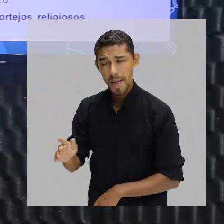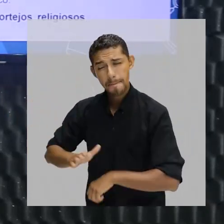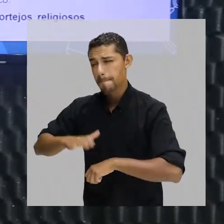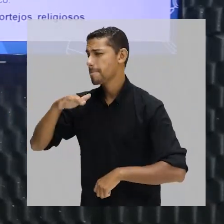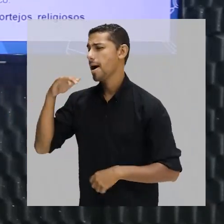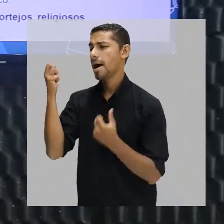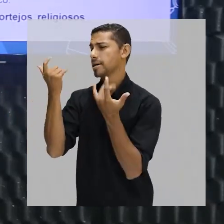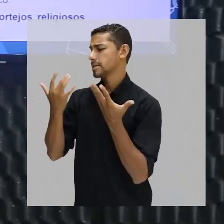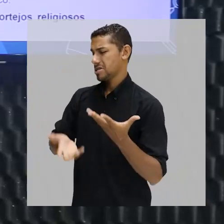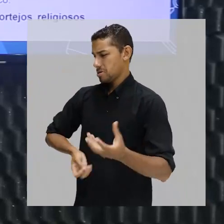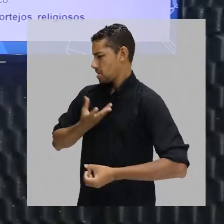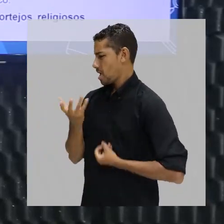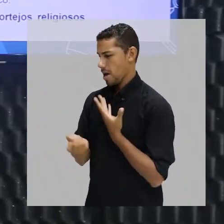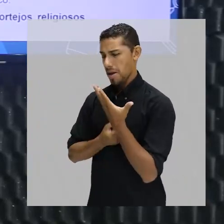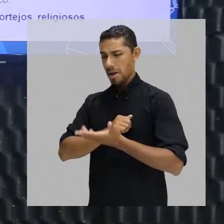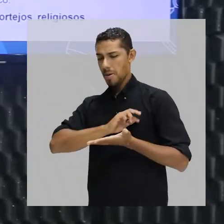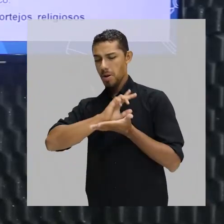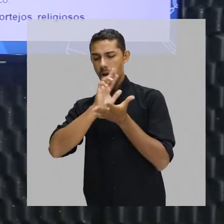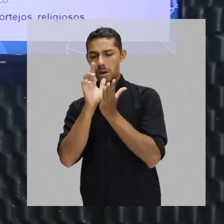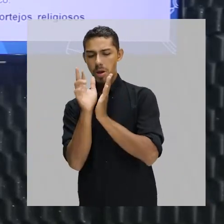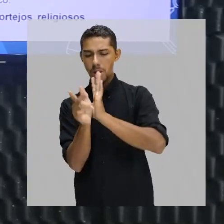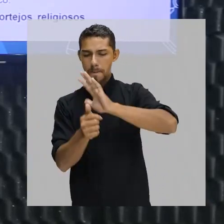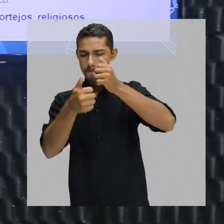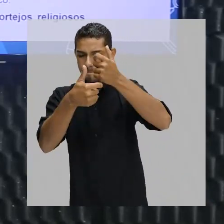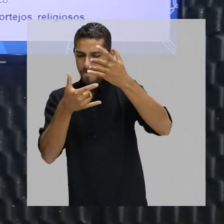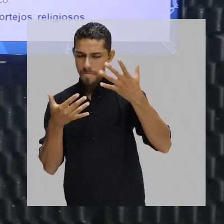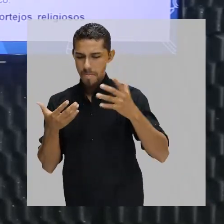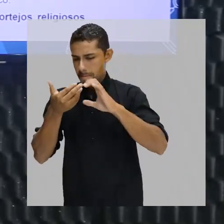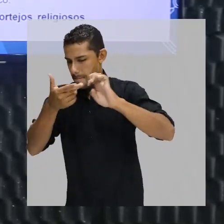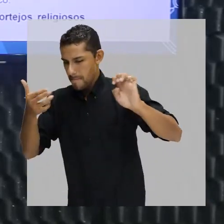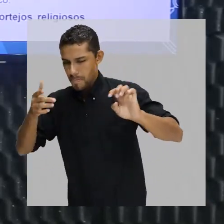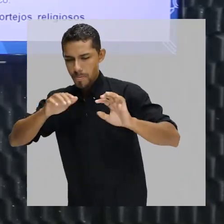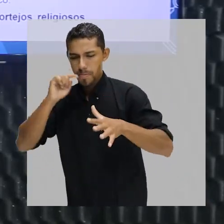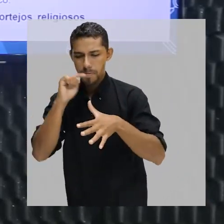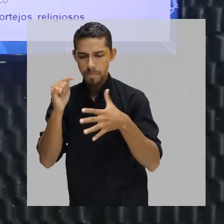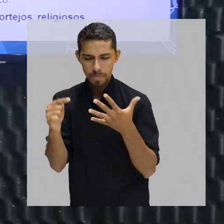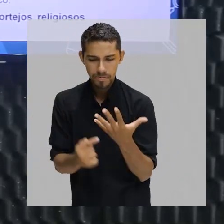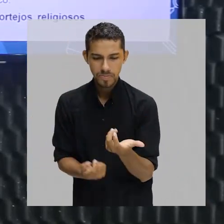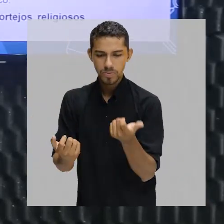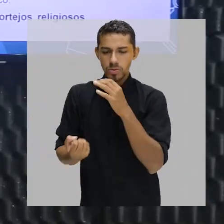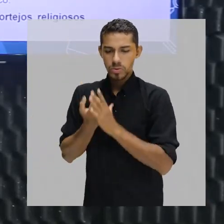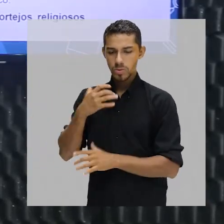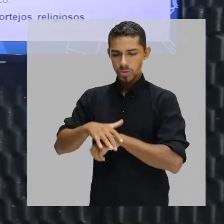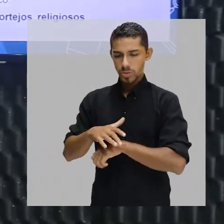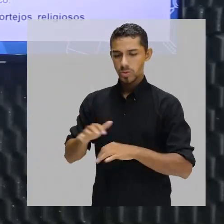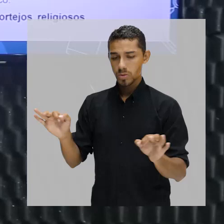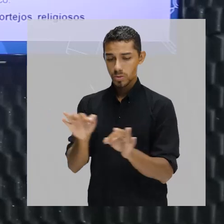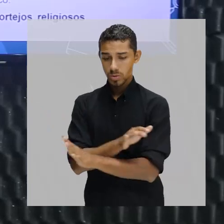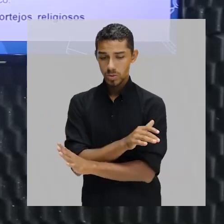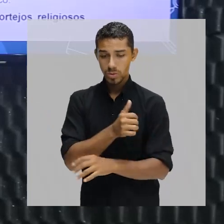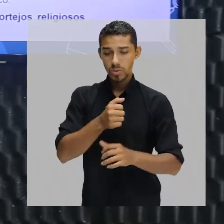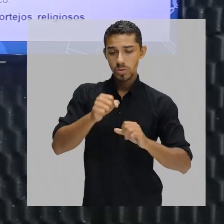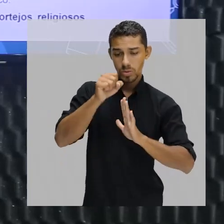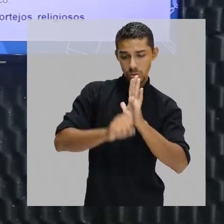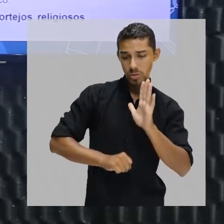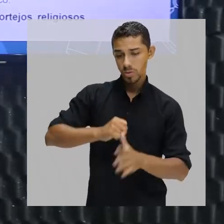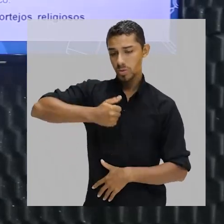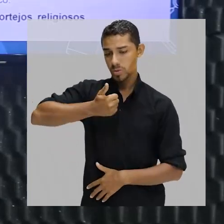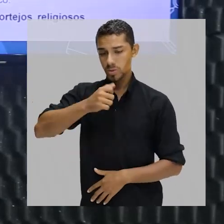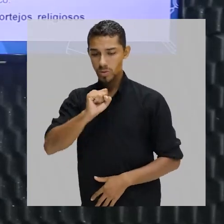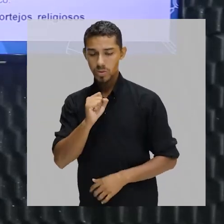mais expressivas em uma quantidade muito maior. Surgem no final do século XVIII, início do século XIX. O apogeu é no reinado de Dom